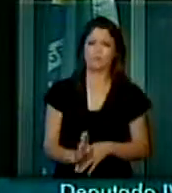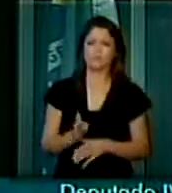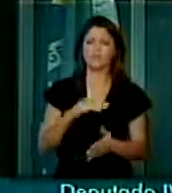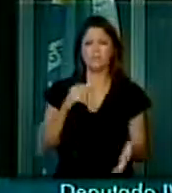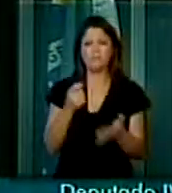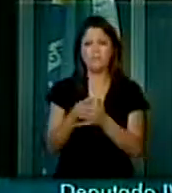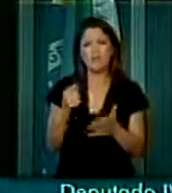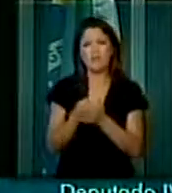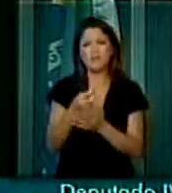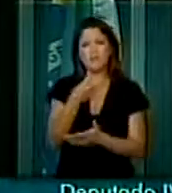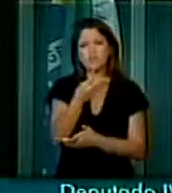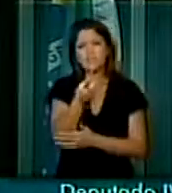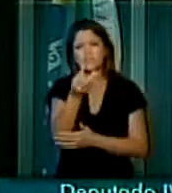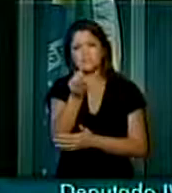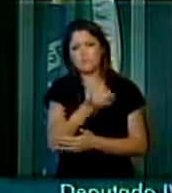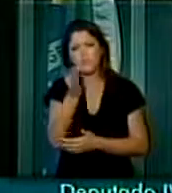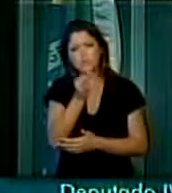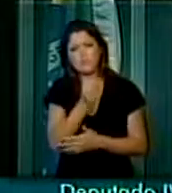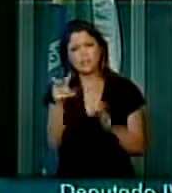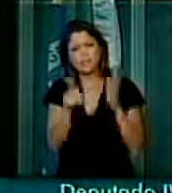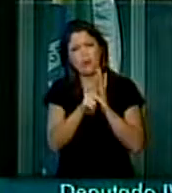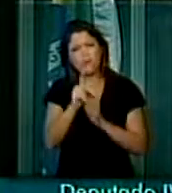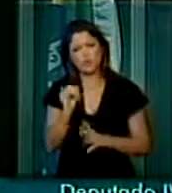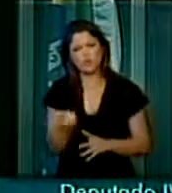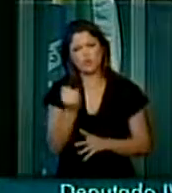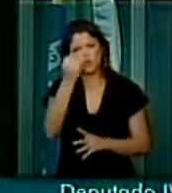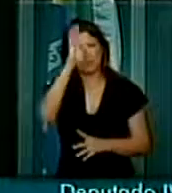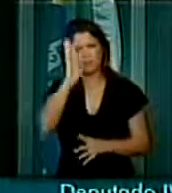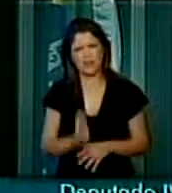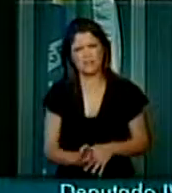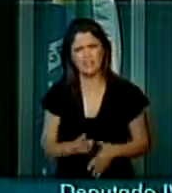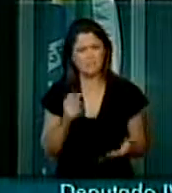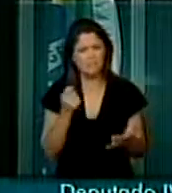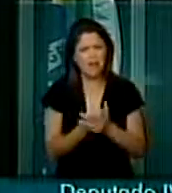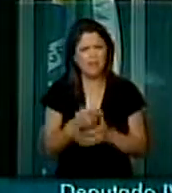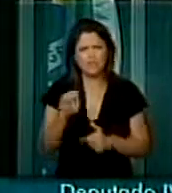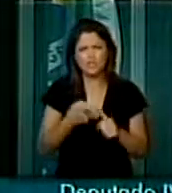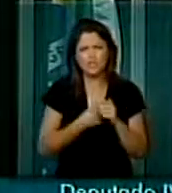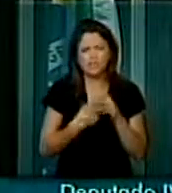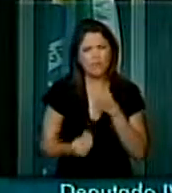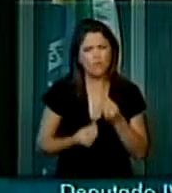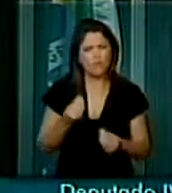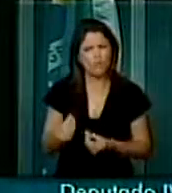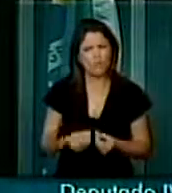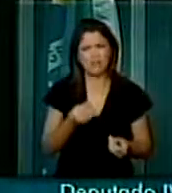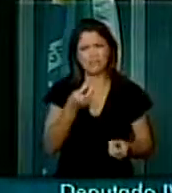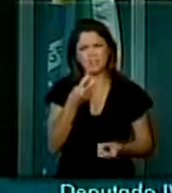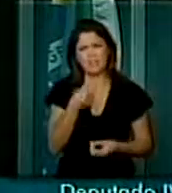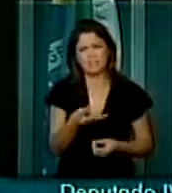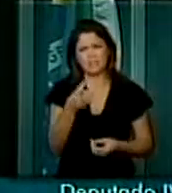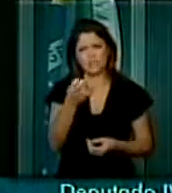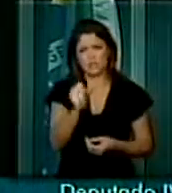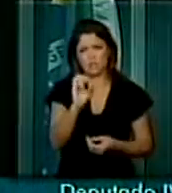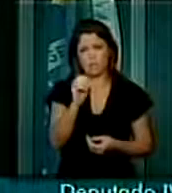pagando 36% de juros e amortizações da dívida, 380 bilhões de